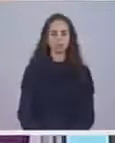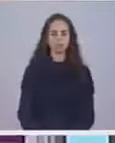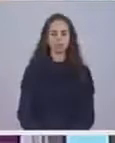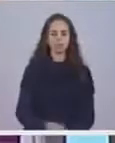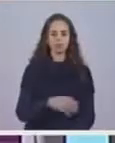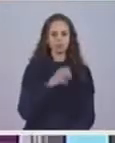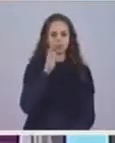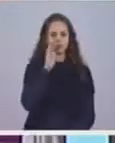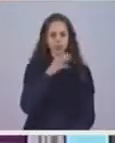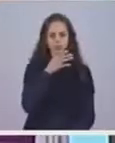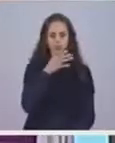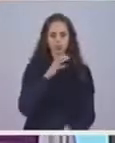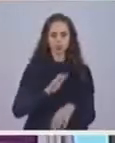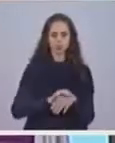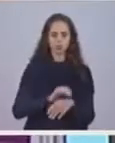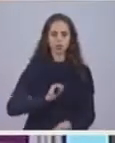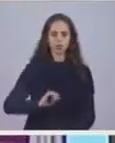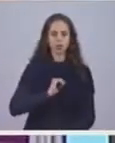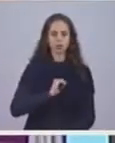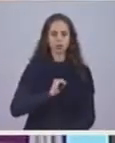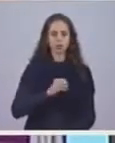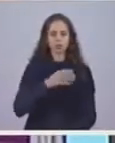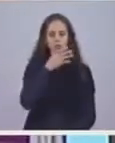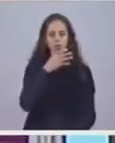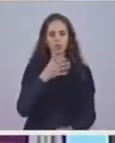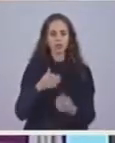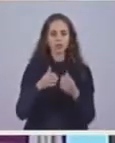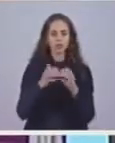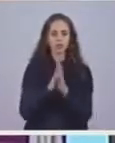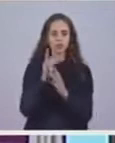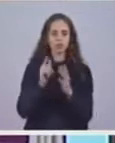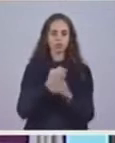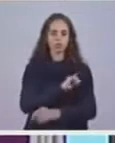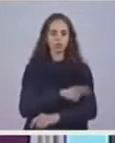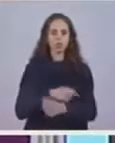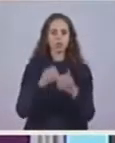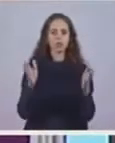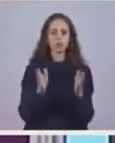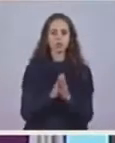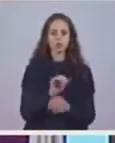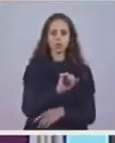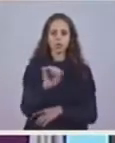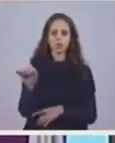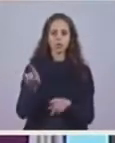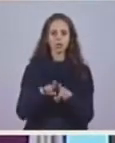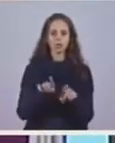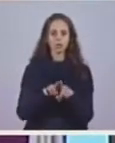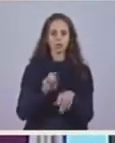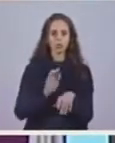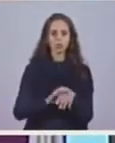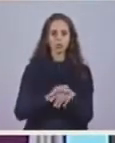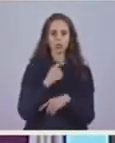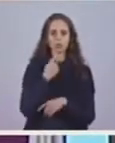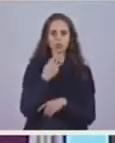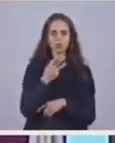Confessemos os nossos pecados. Confesso a Deus Todo-Poderoso e a vós, irmãos, que eu pequei